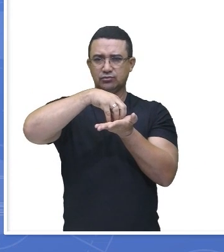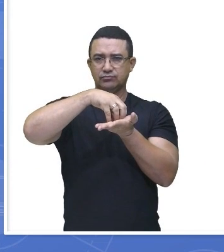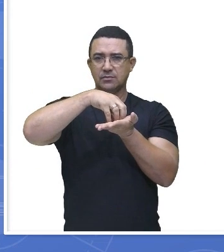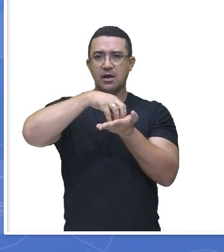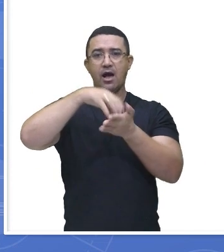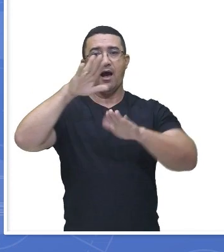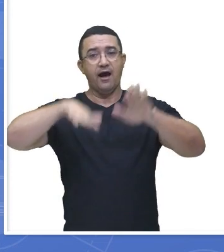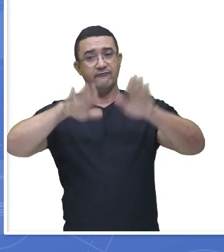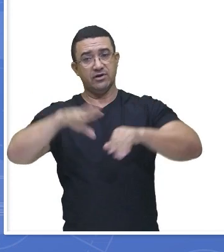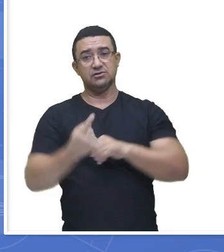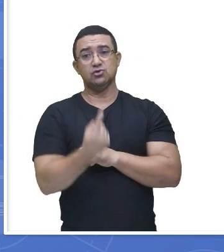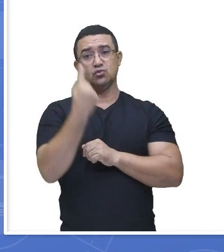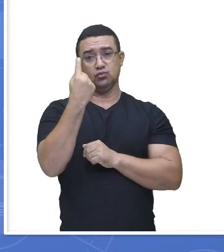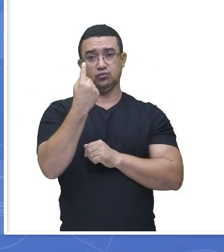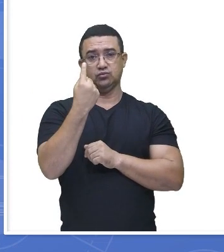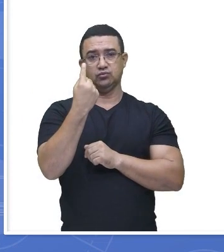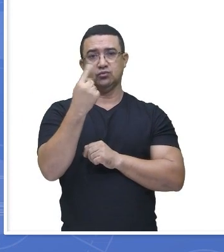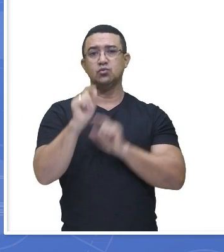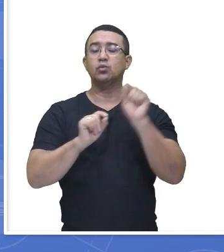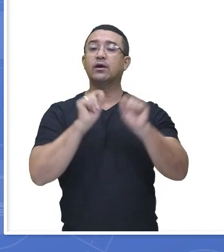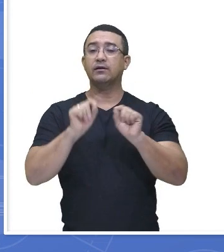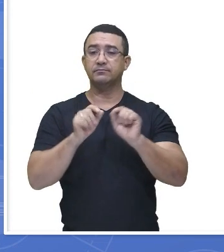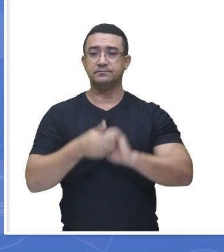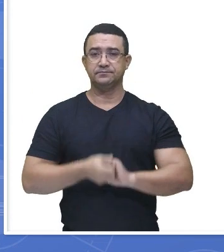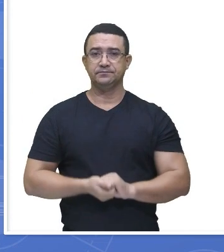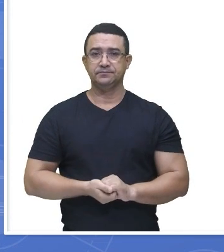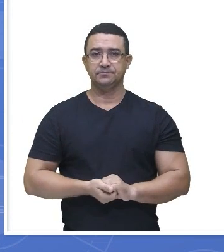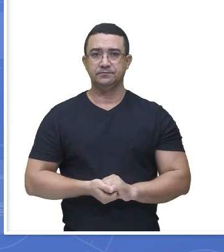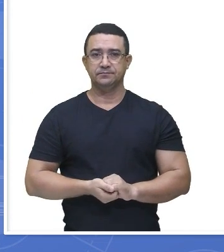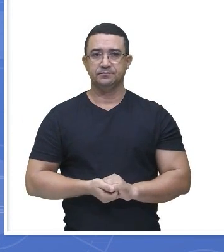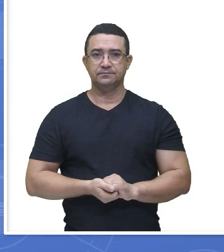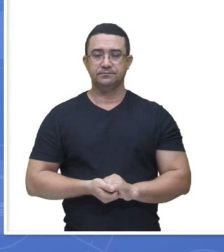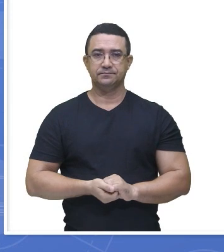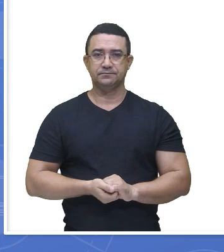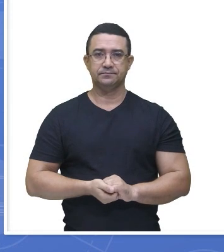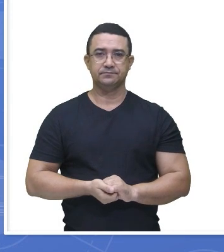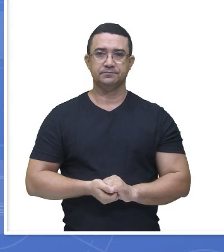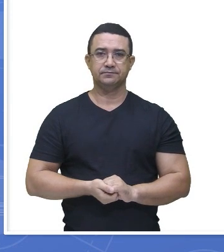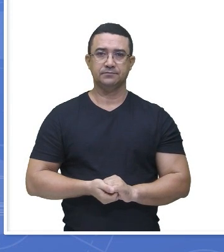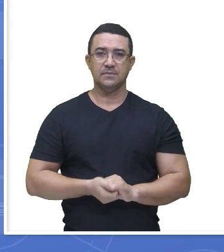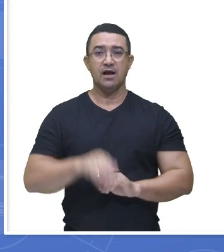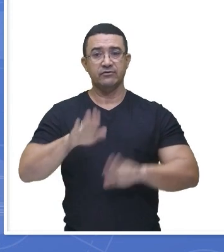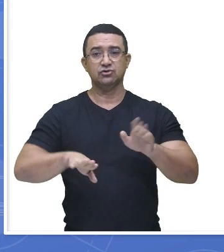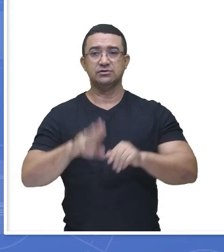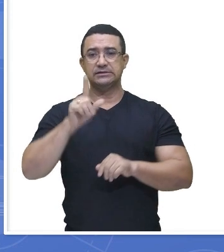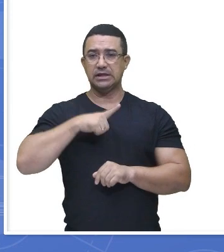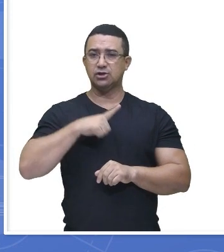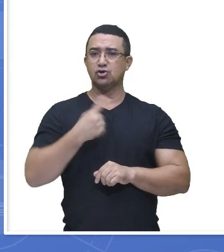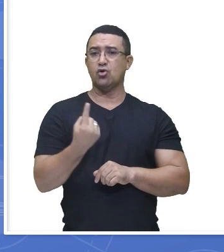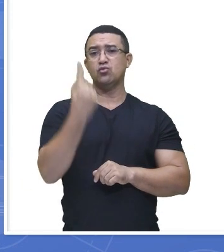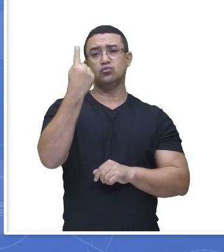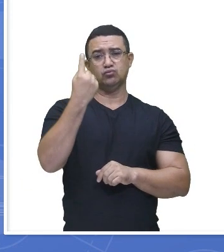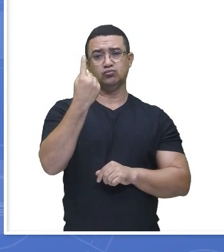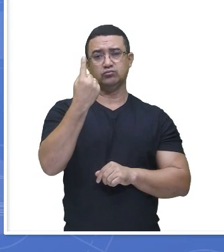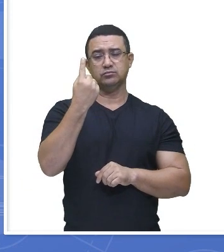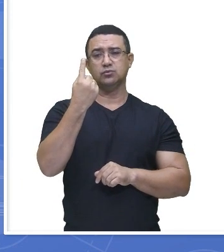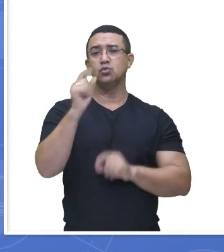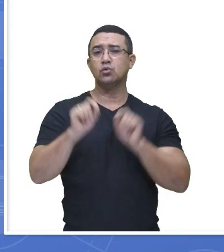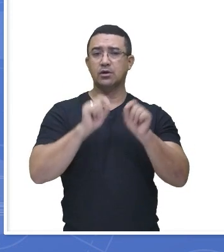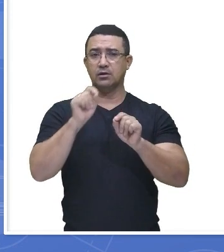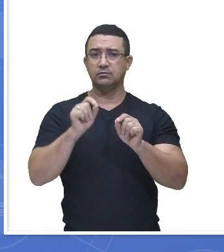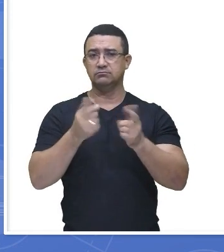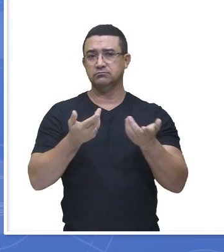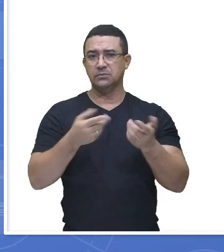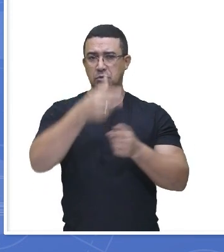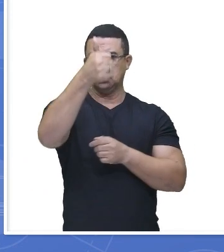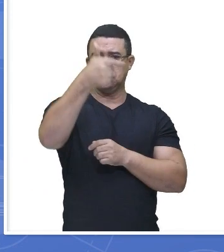está centralizado nele. E às vezes só tem um, a maioria das vezes é só um. Né? O que é? Moraleja, verbos,